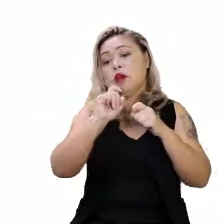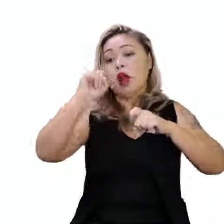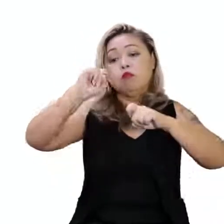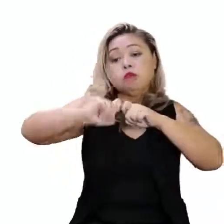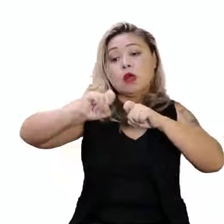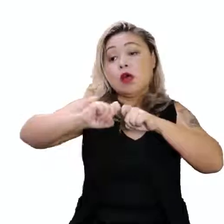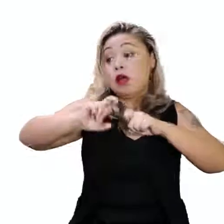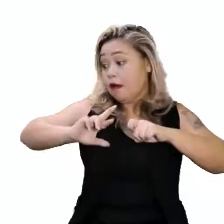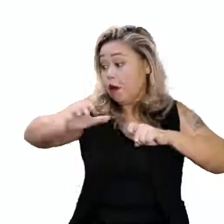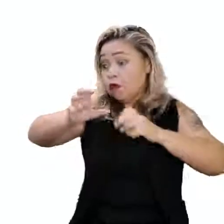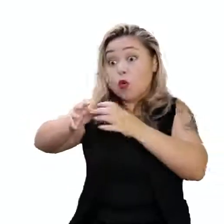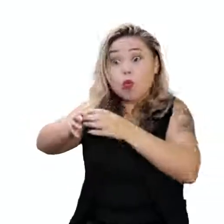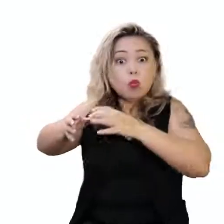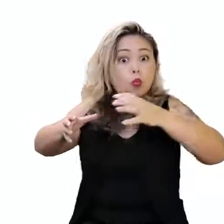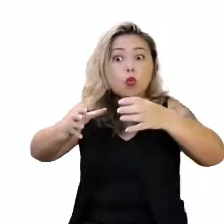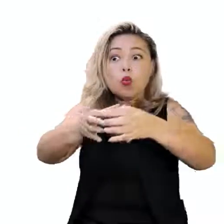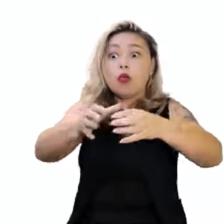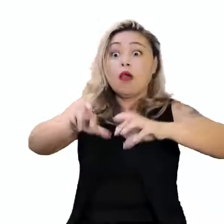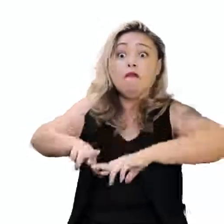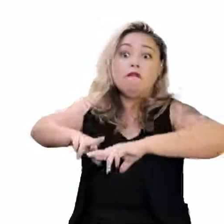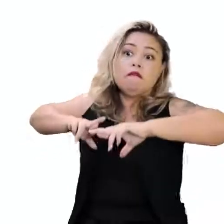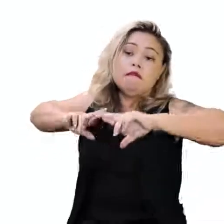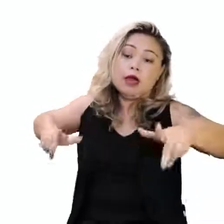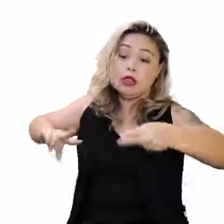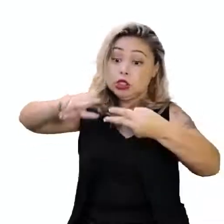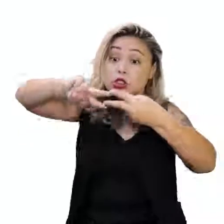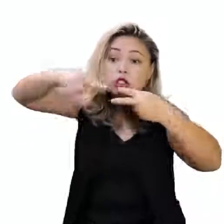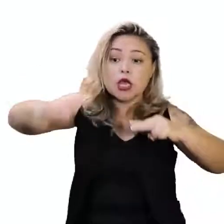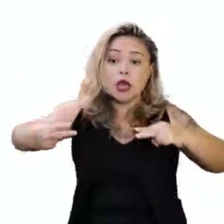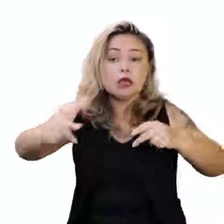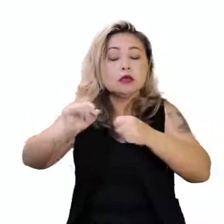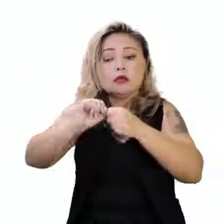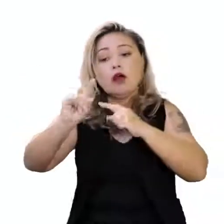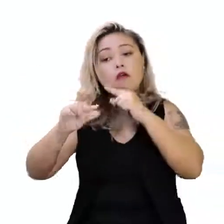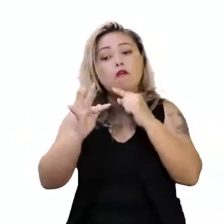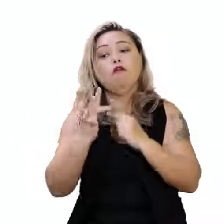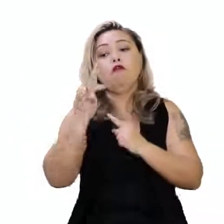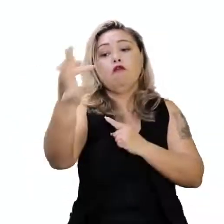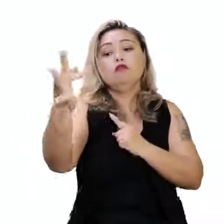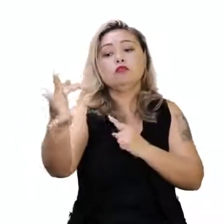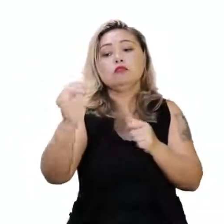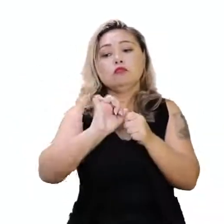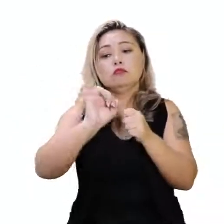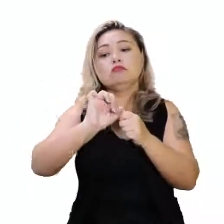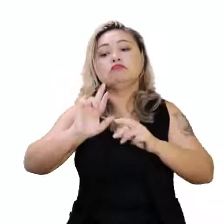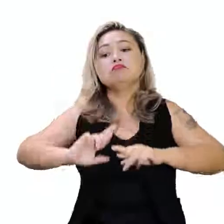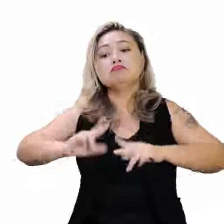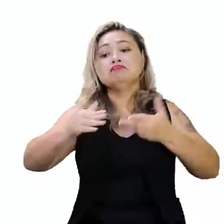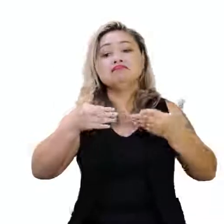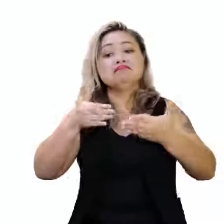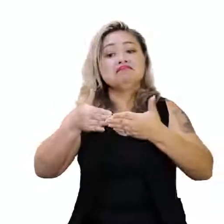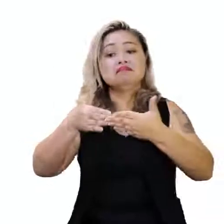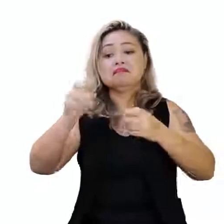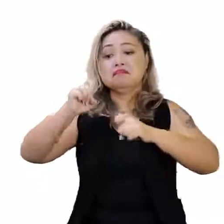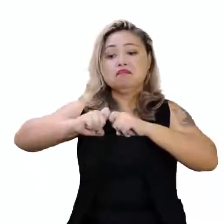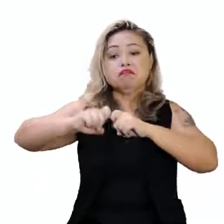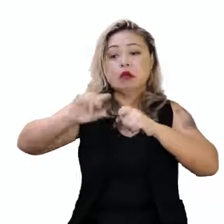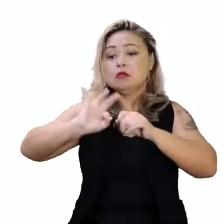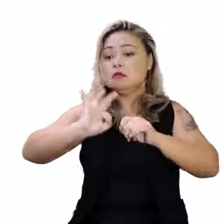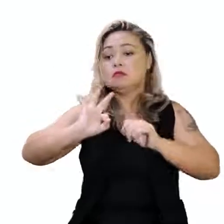eles se diferenciaram muito. Certo? Então, geneticamente, estruturalmente, eles vão ter diferenças